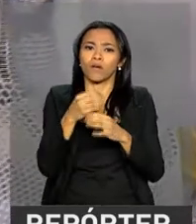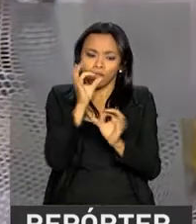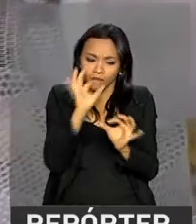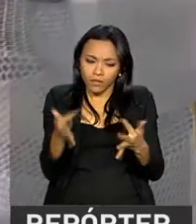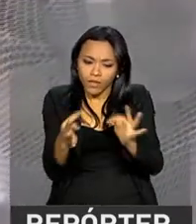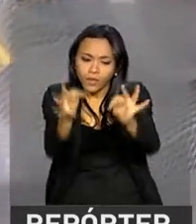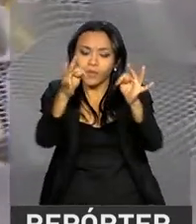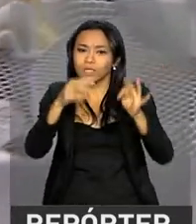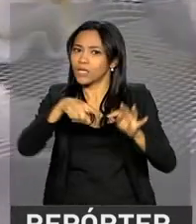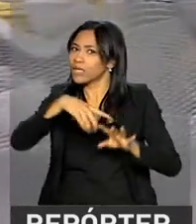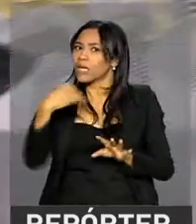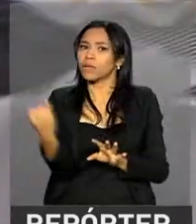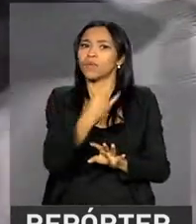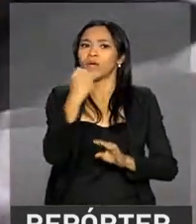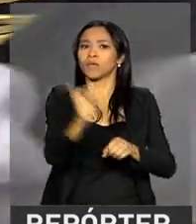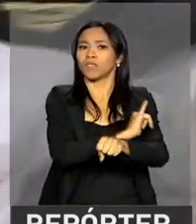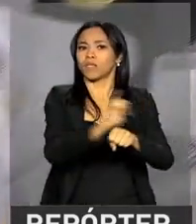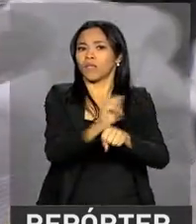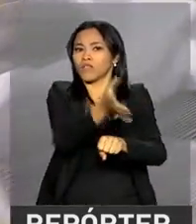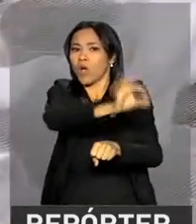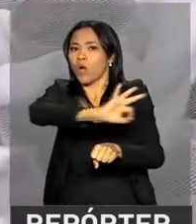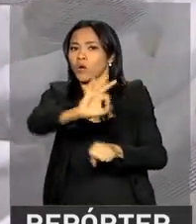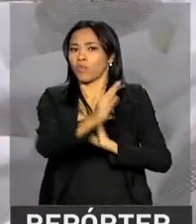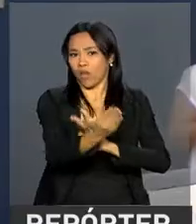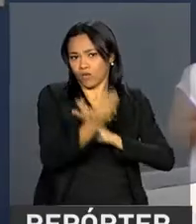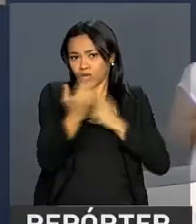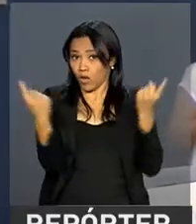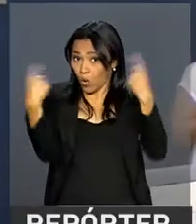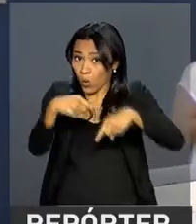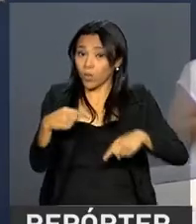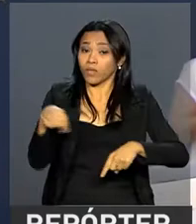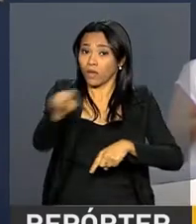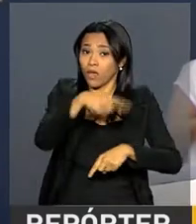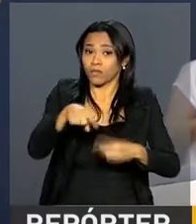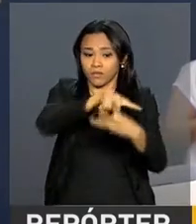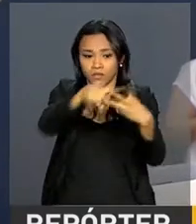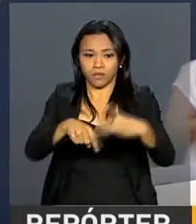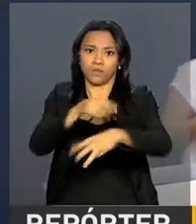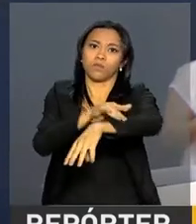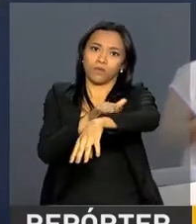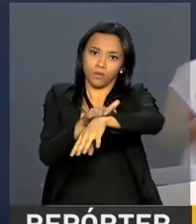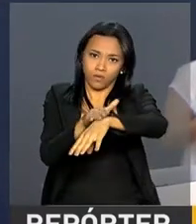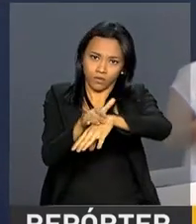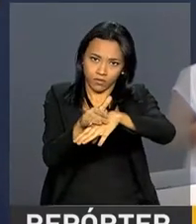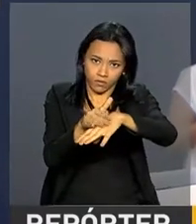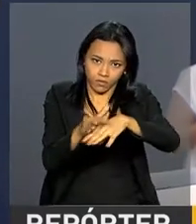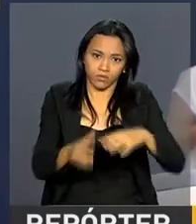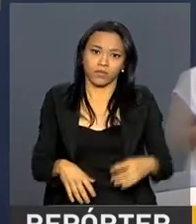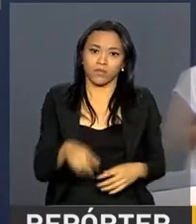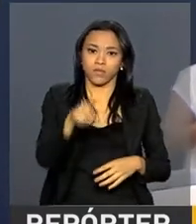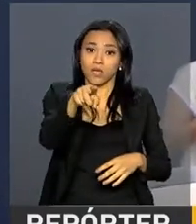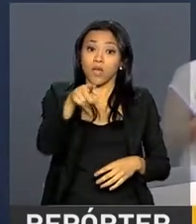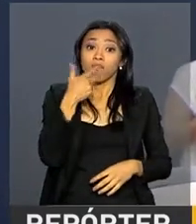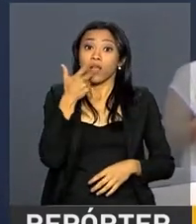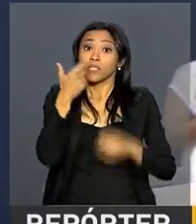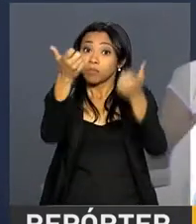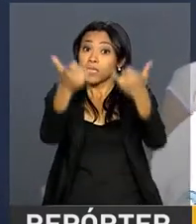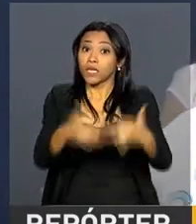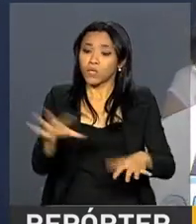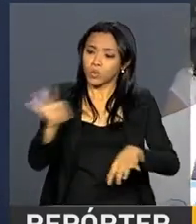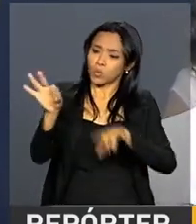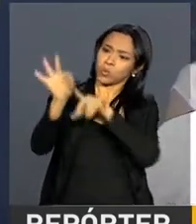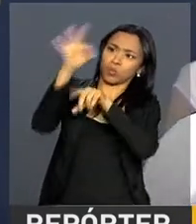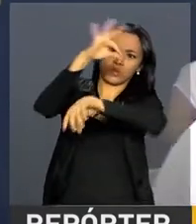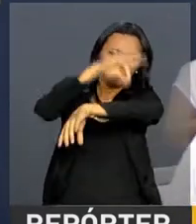contra a dengue a zica ea chikungunya arte explica que esse mosquito não não contamina muito pelo contrário